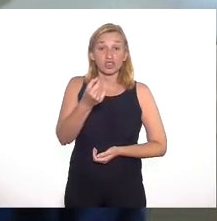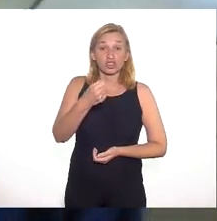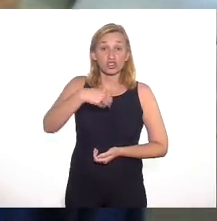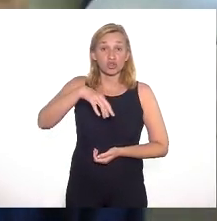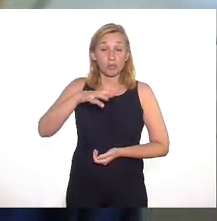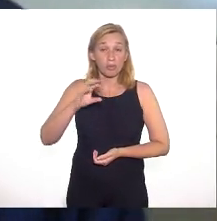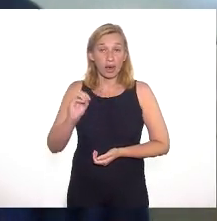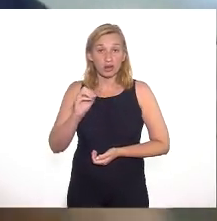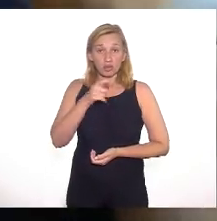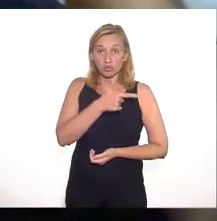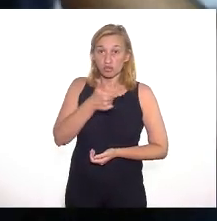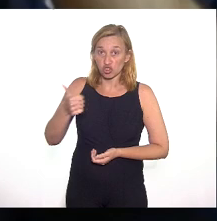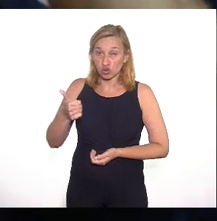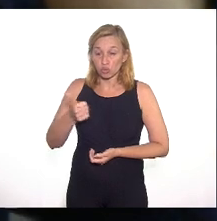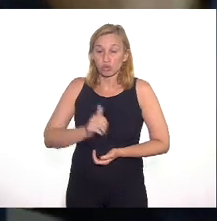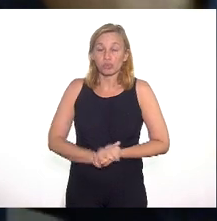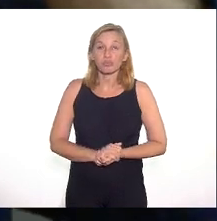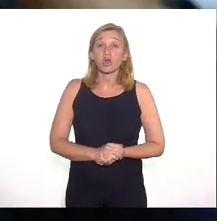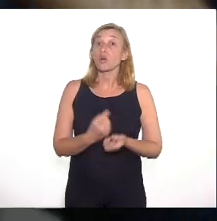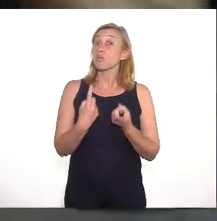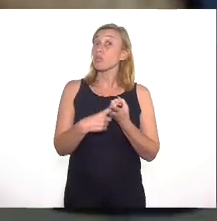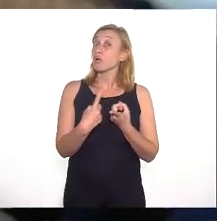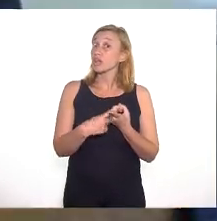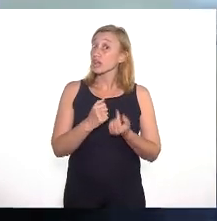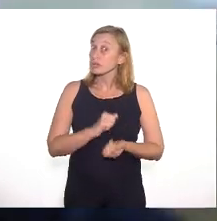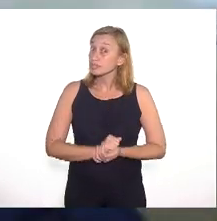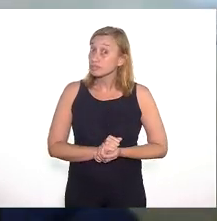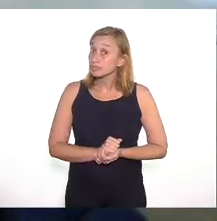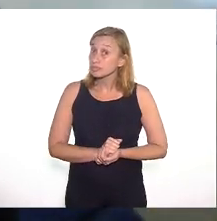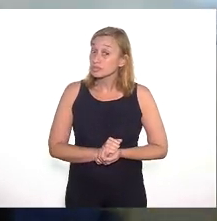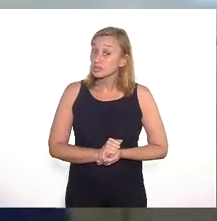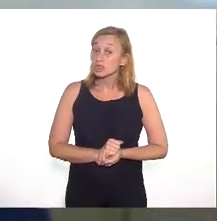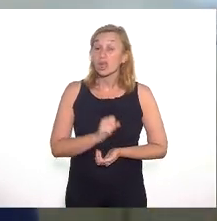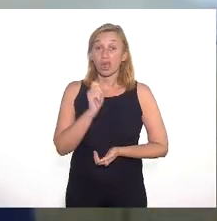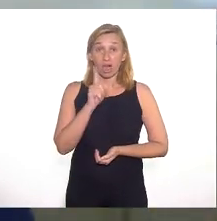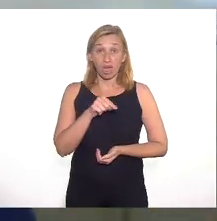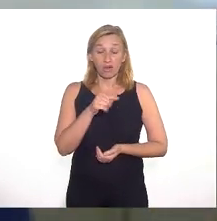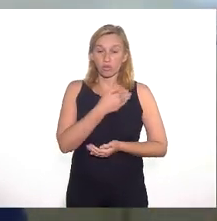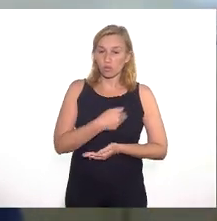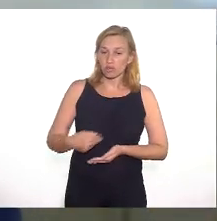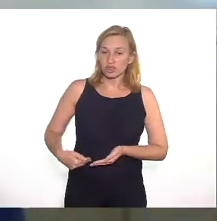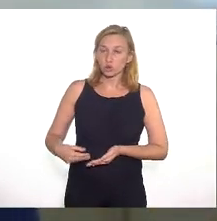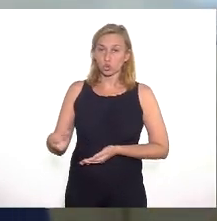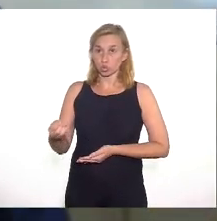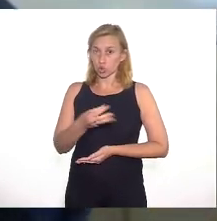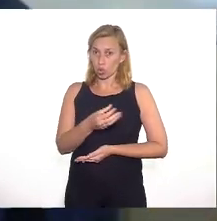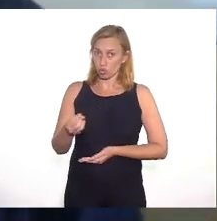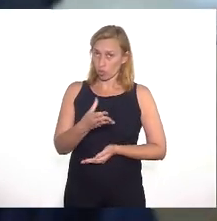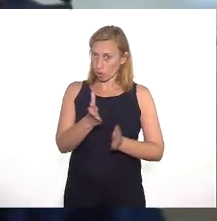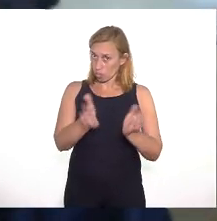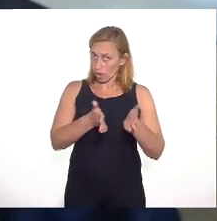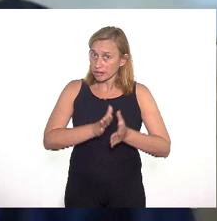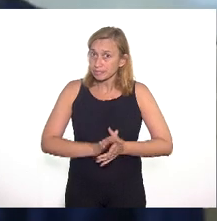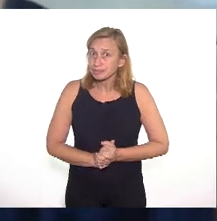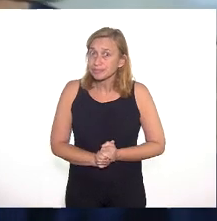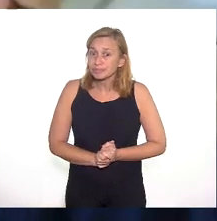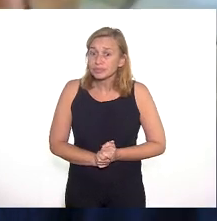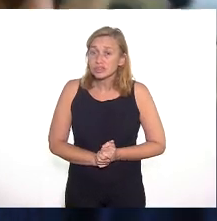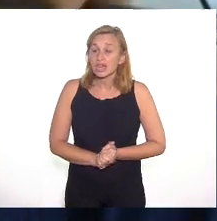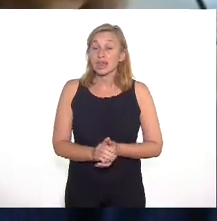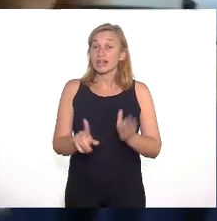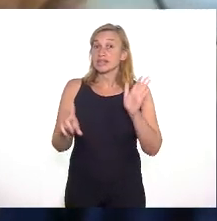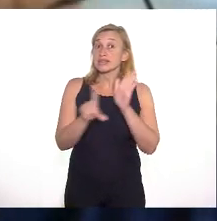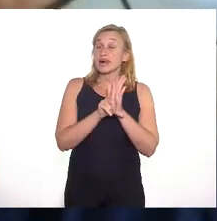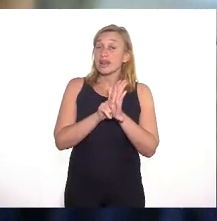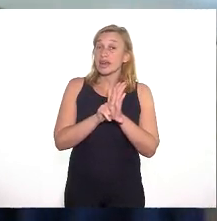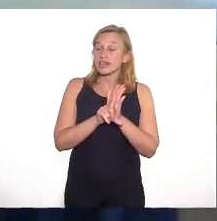2021, porque ele é um governador mais recente, né, que essa lei estava